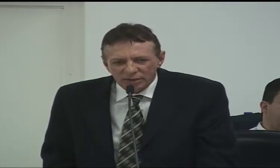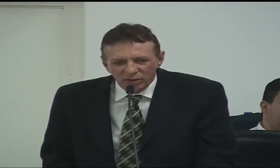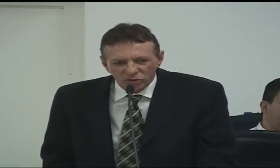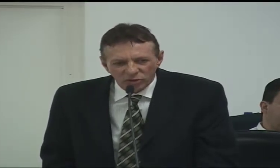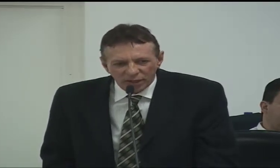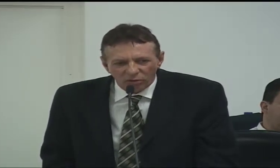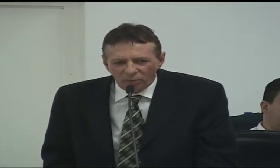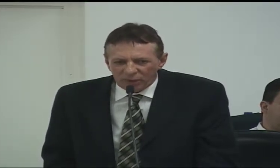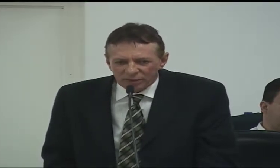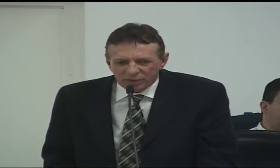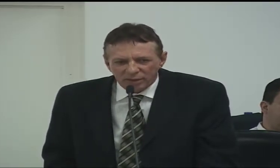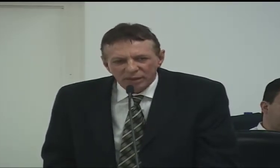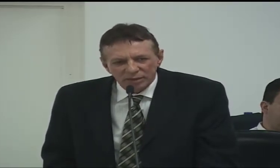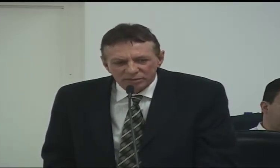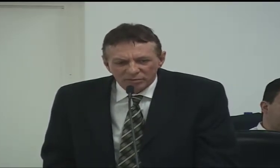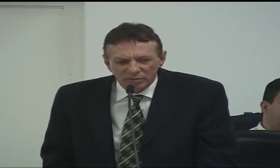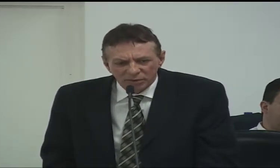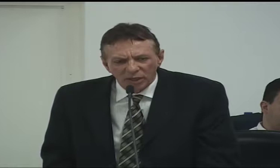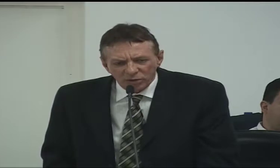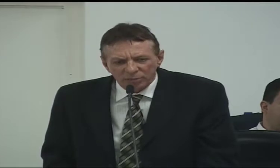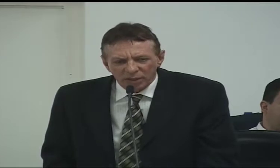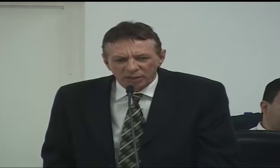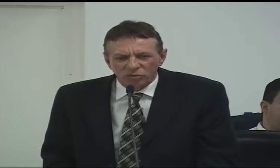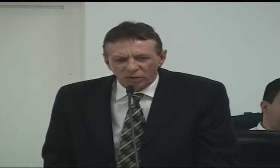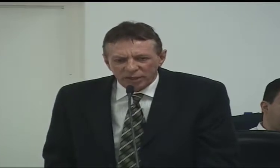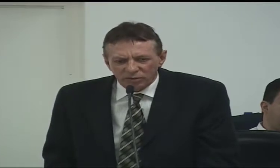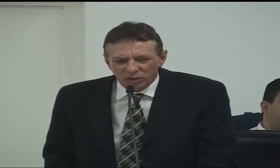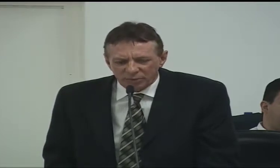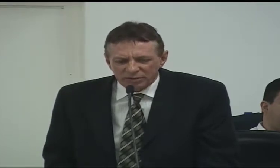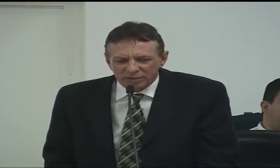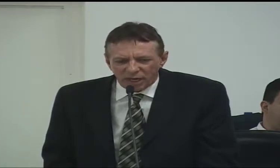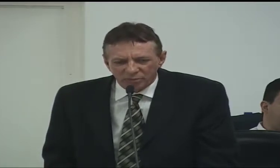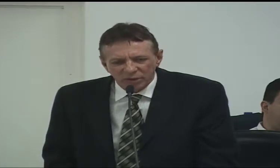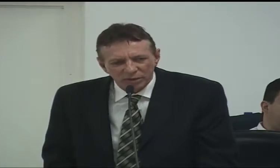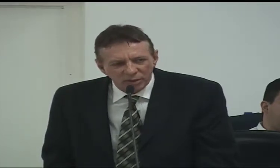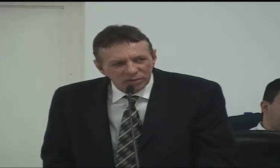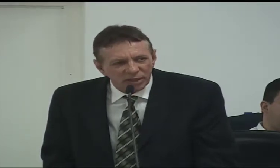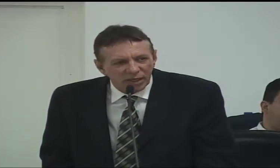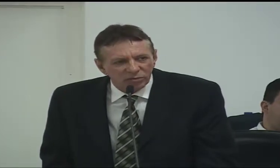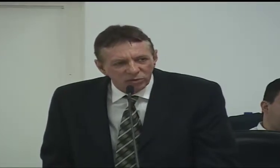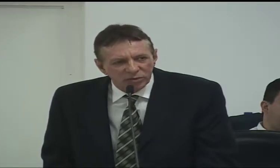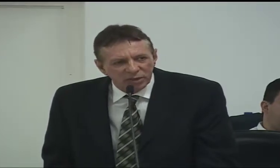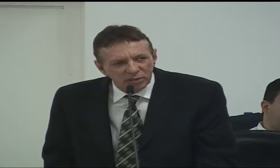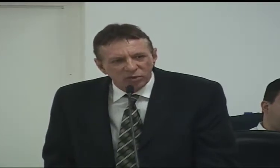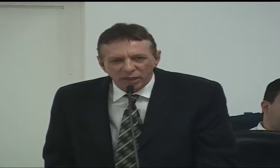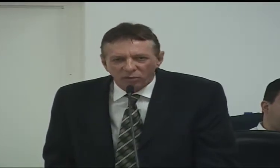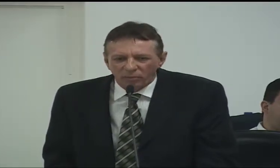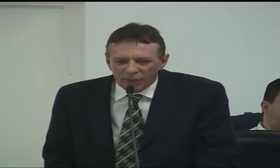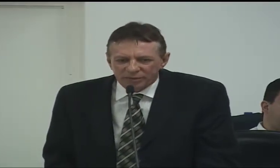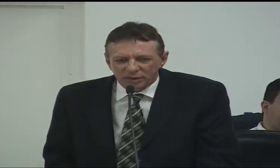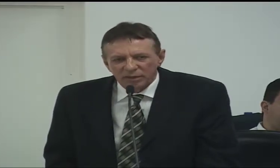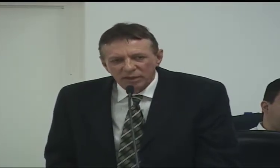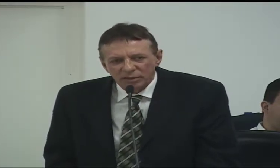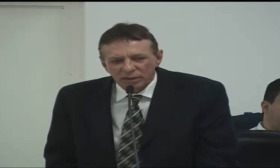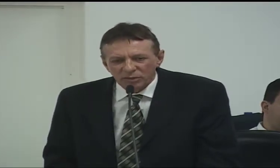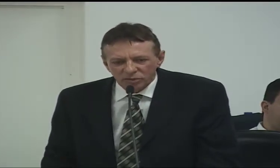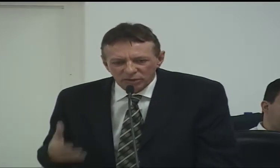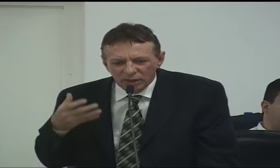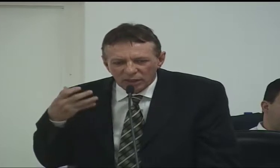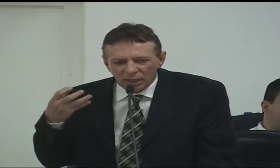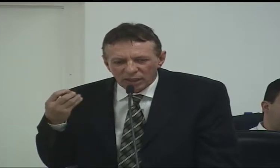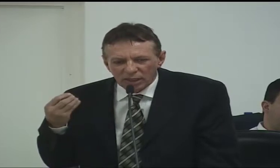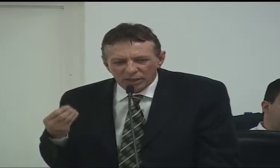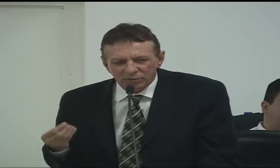nós, Deus nos recompensa, não esperando. A hora que nós precisarmos, Deus estará nos dando a recompensa.